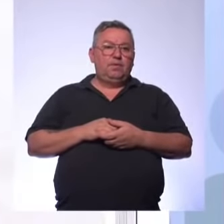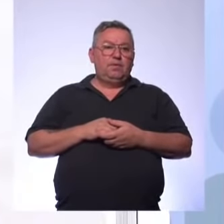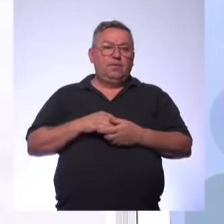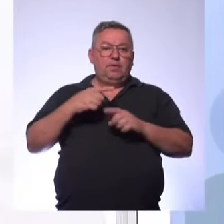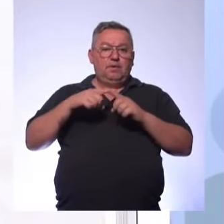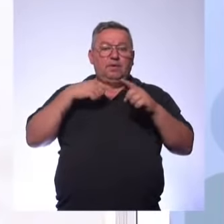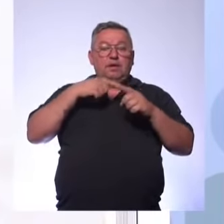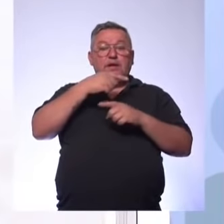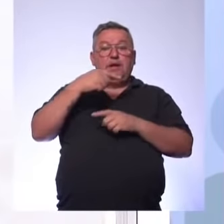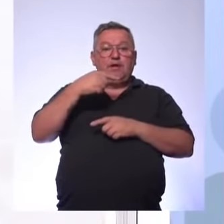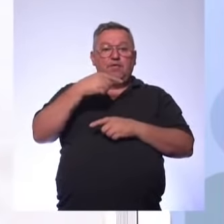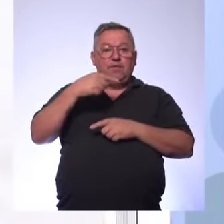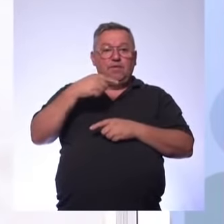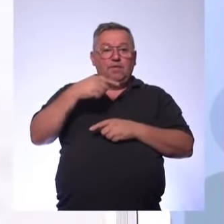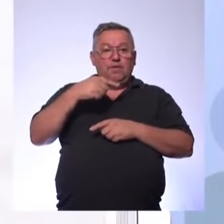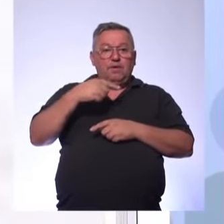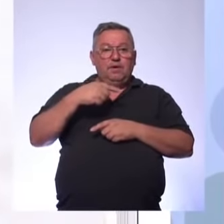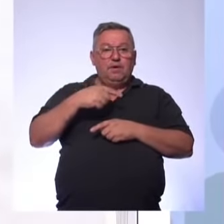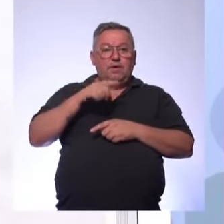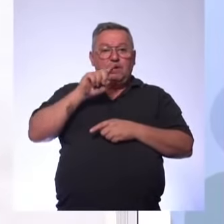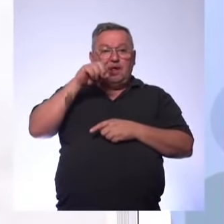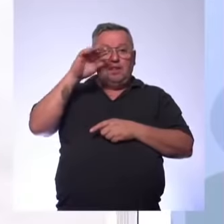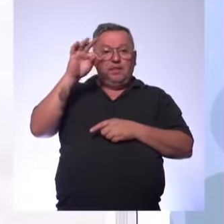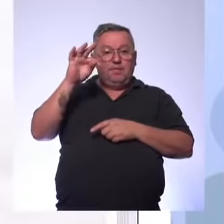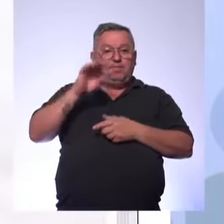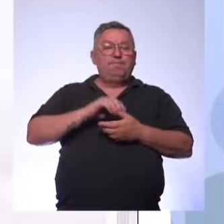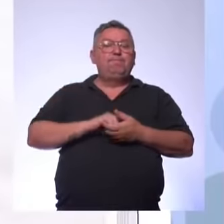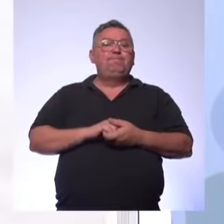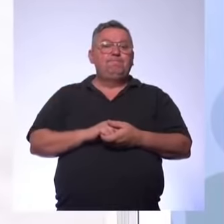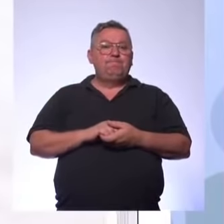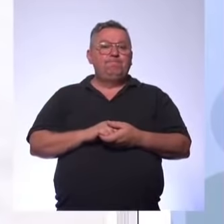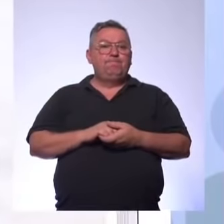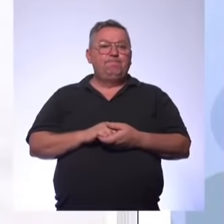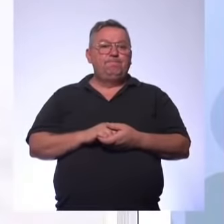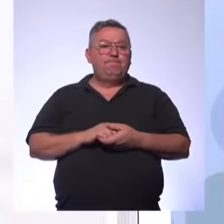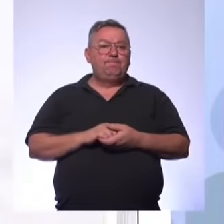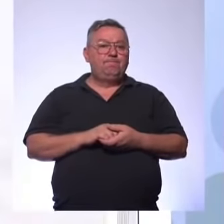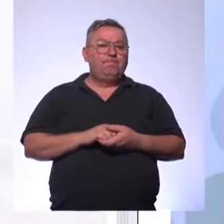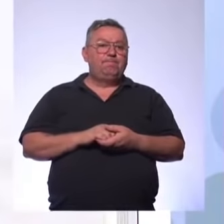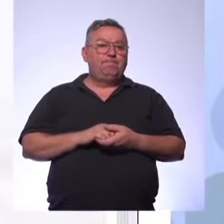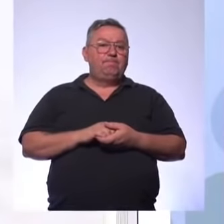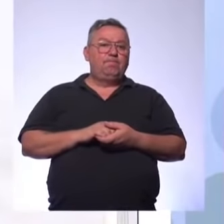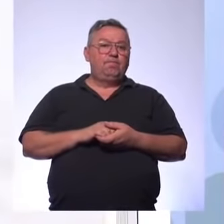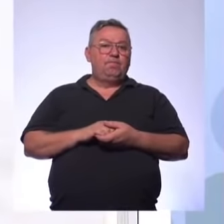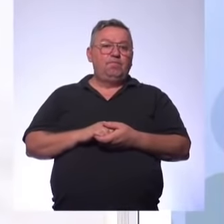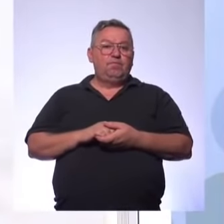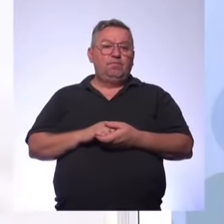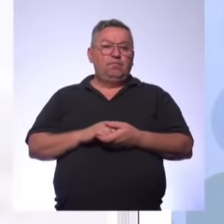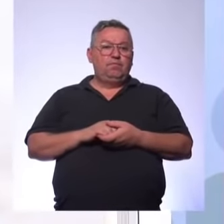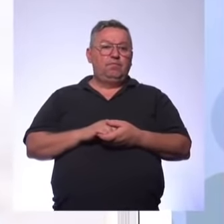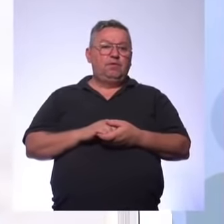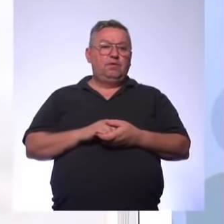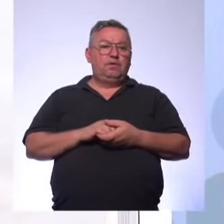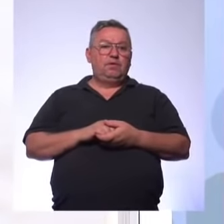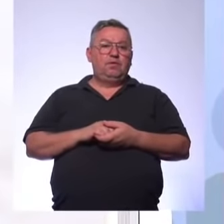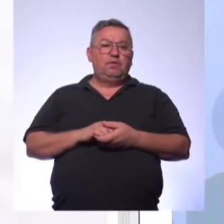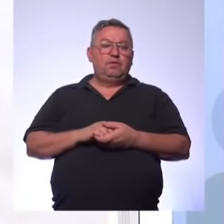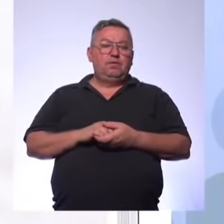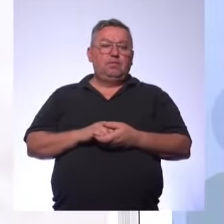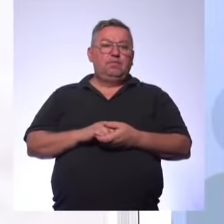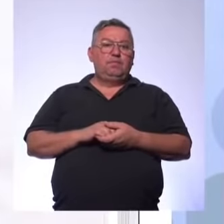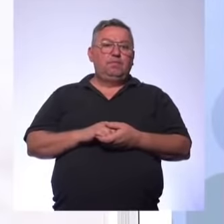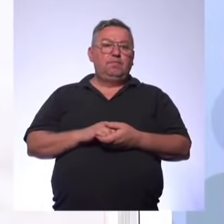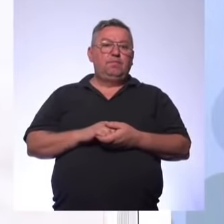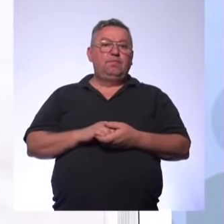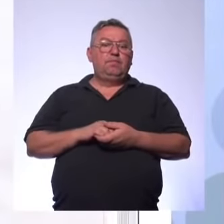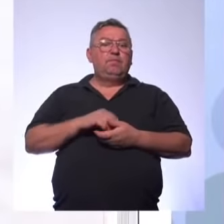está na negativa, eu posso fazer a junção can't ou a forma mais culta, cannot. Certo?